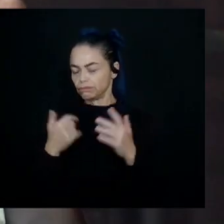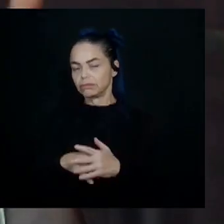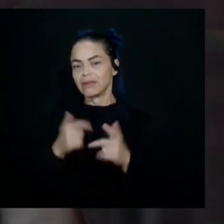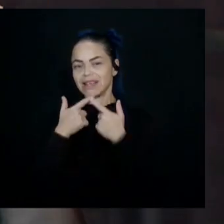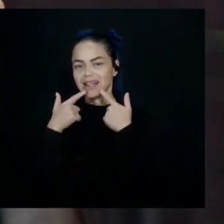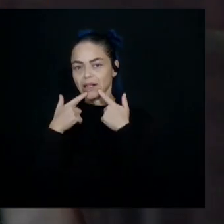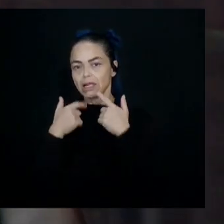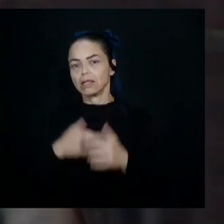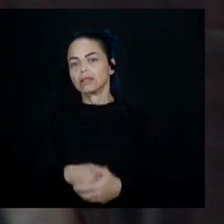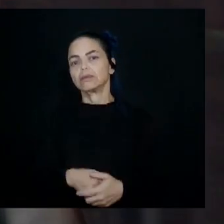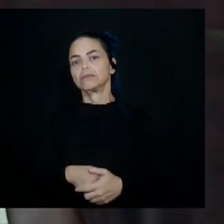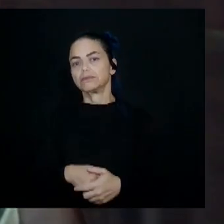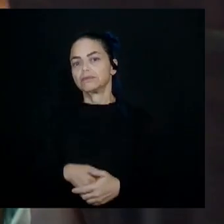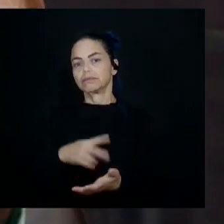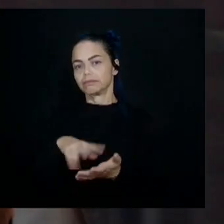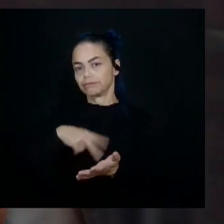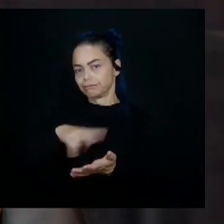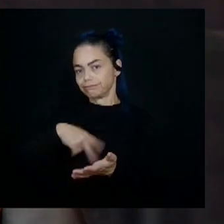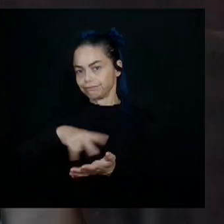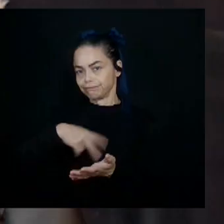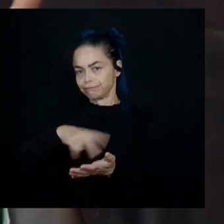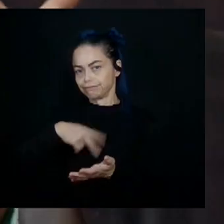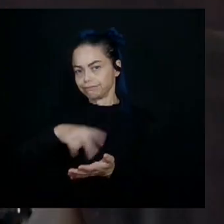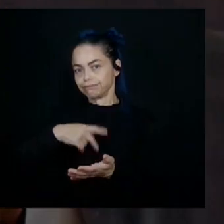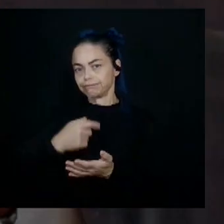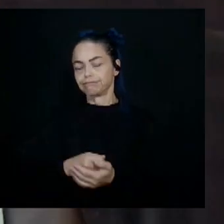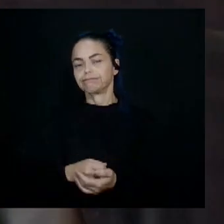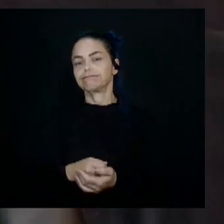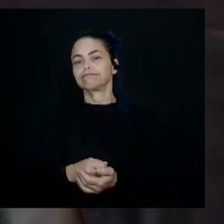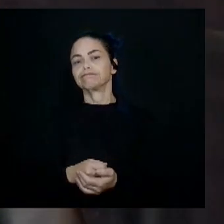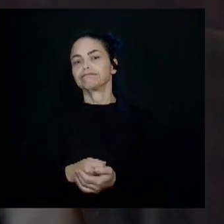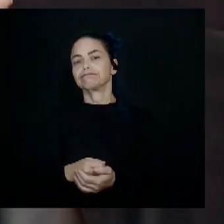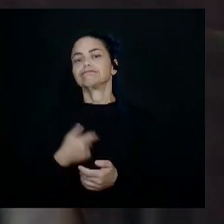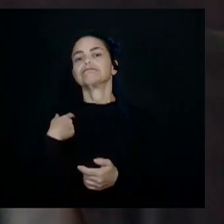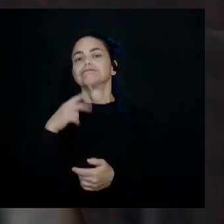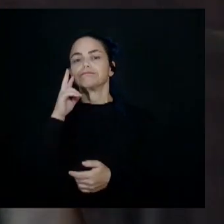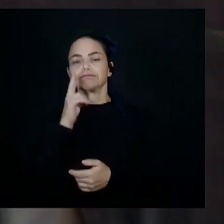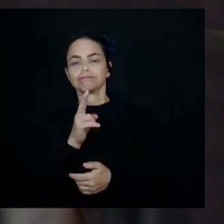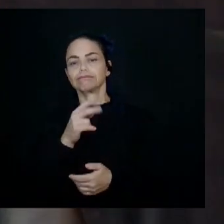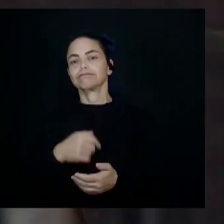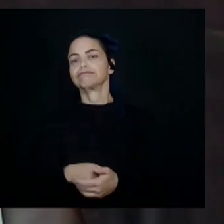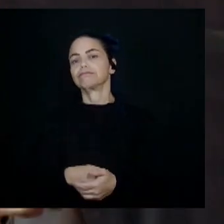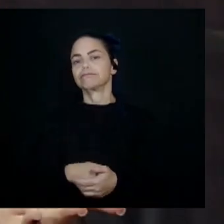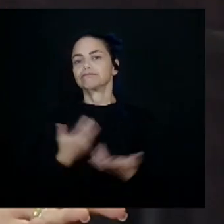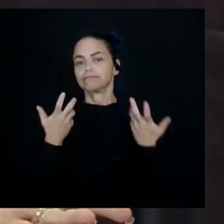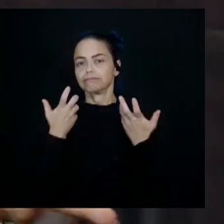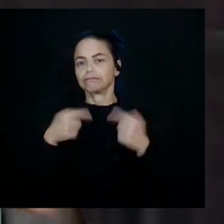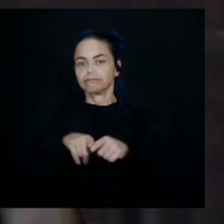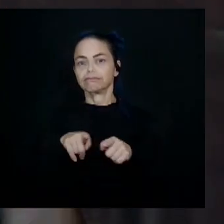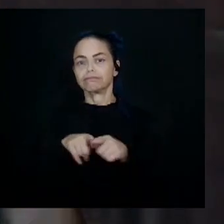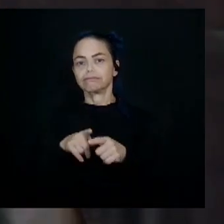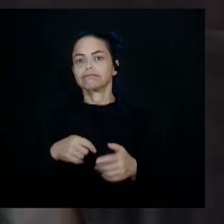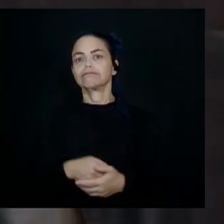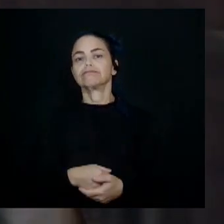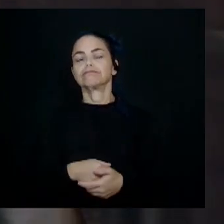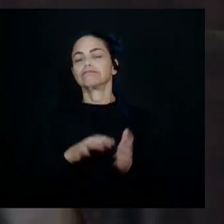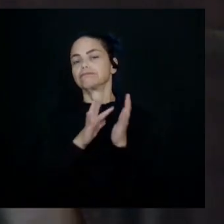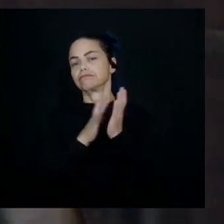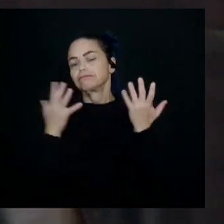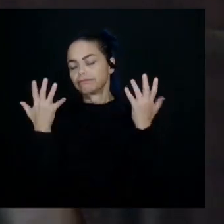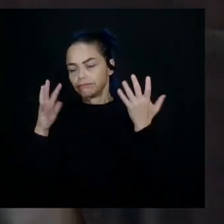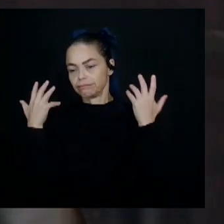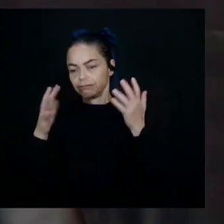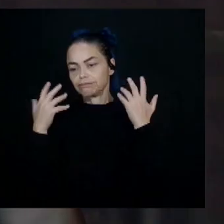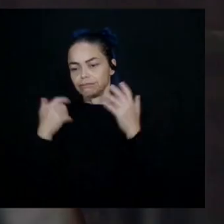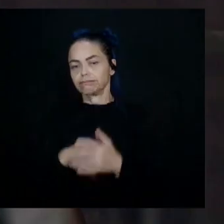ali sambando, né? Com uma roupa toda apertada, e ela vê. Nossa, eu também quero receber essas palmas. Também quero esse tipo de